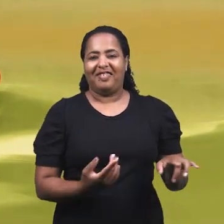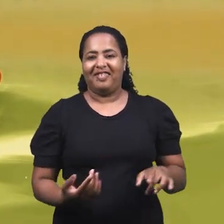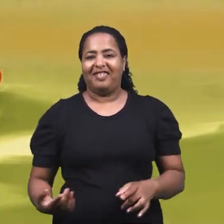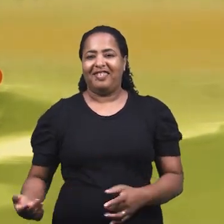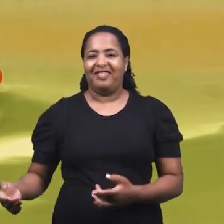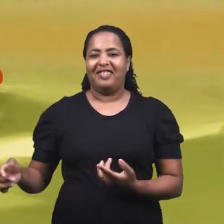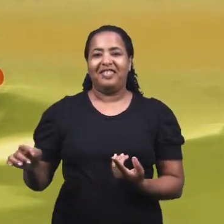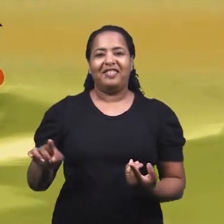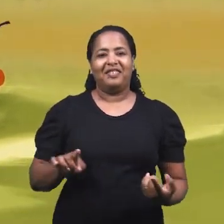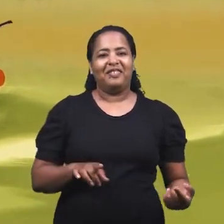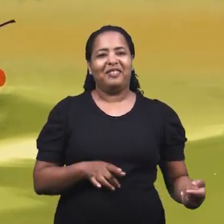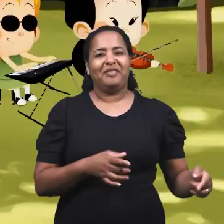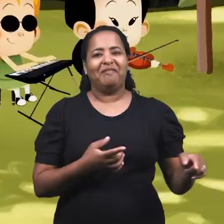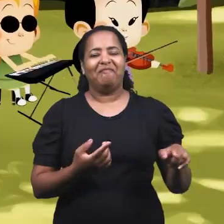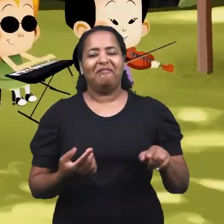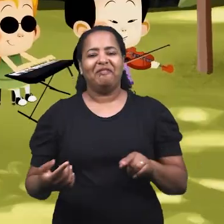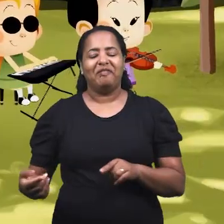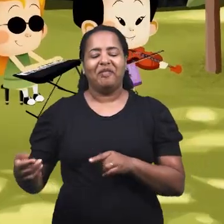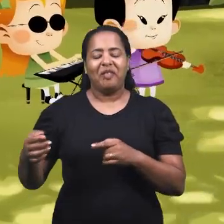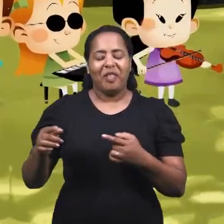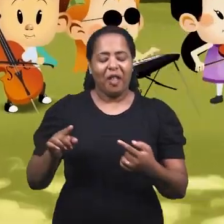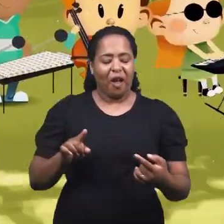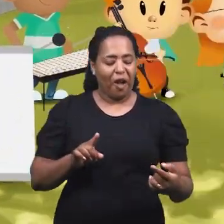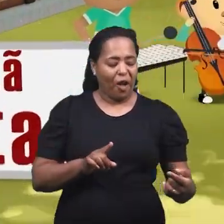Vamos louvar ao nosso Deus.